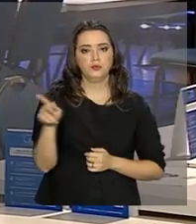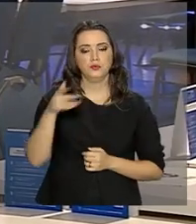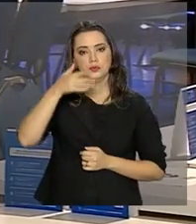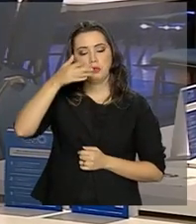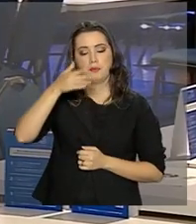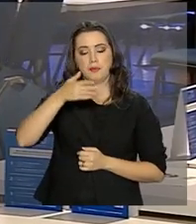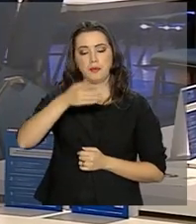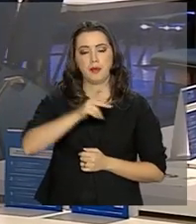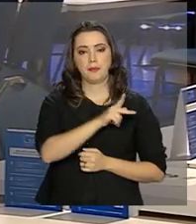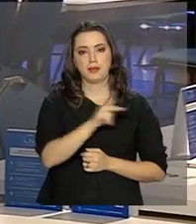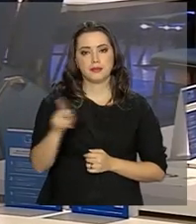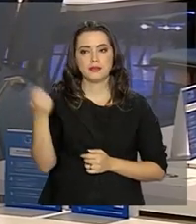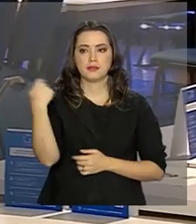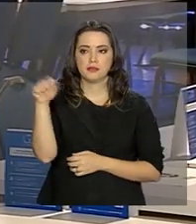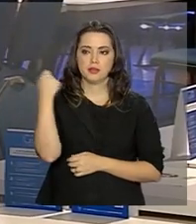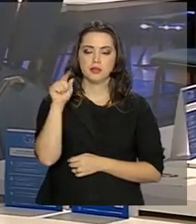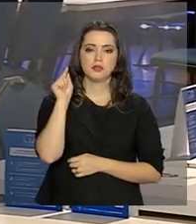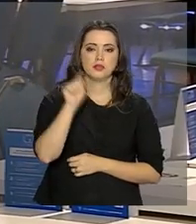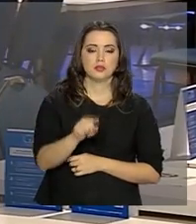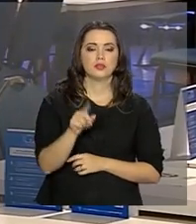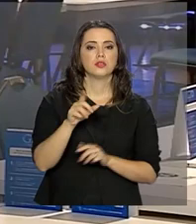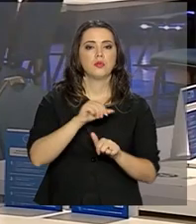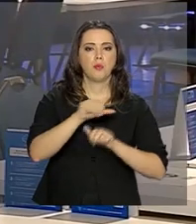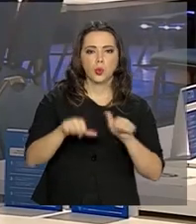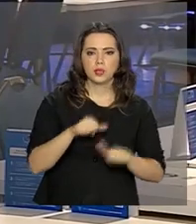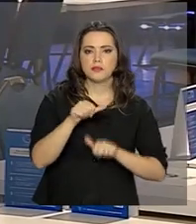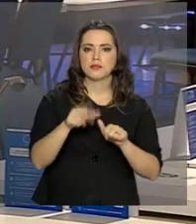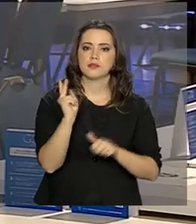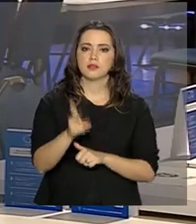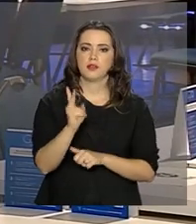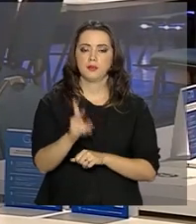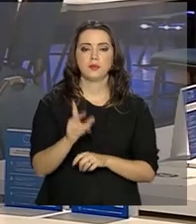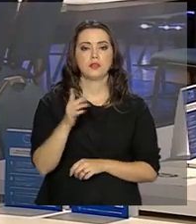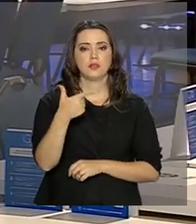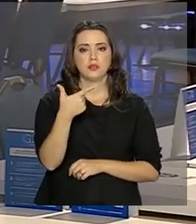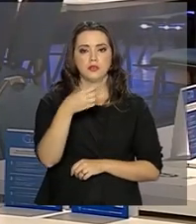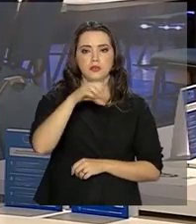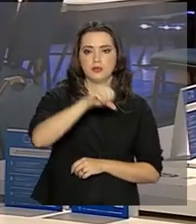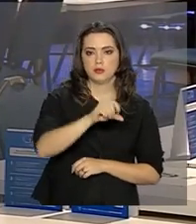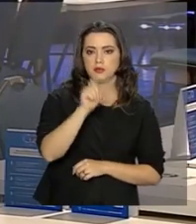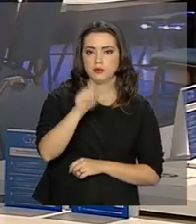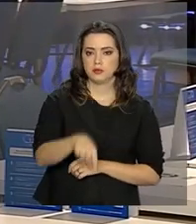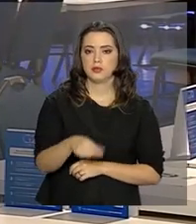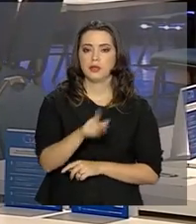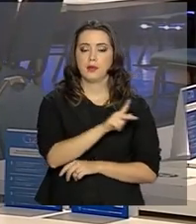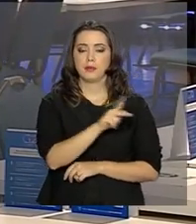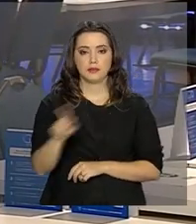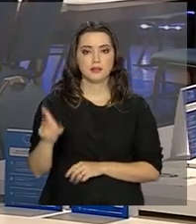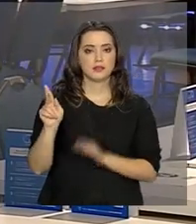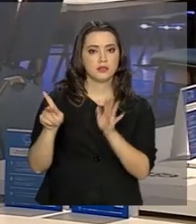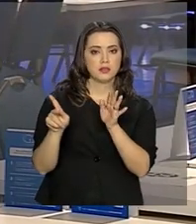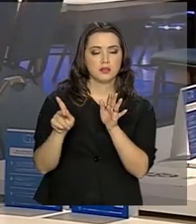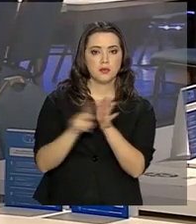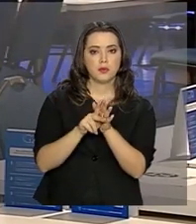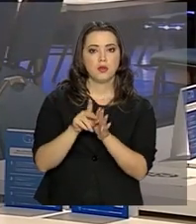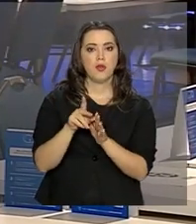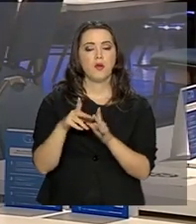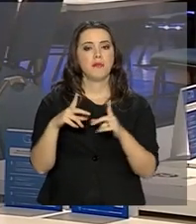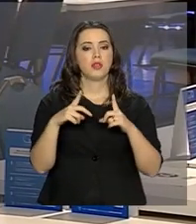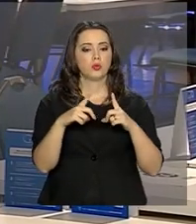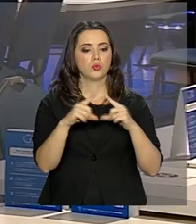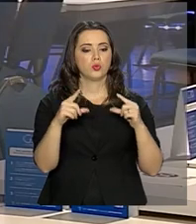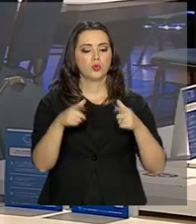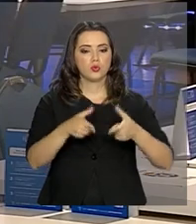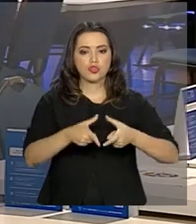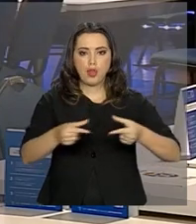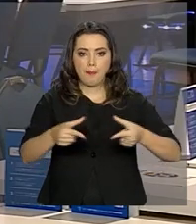é rotativa. Então, em 2019, a expectativa aí é que a presidência fique com o Japão. O